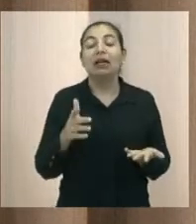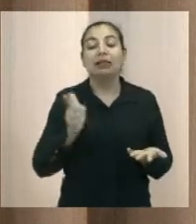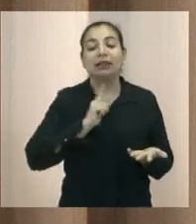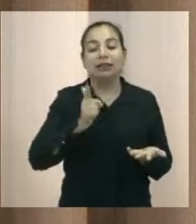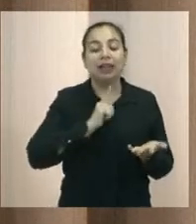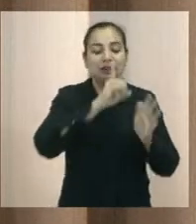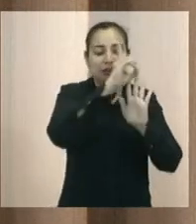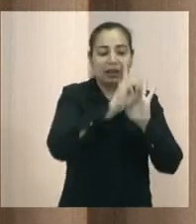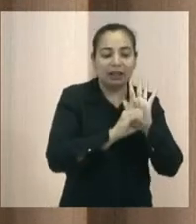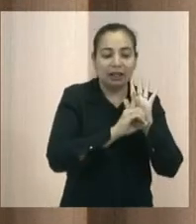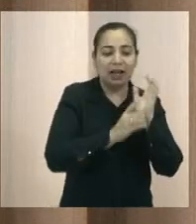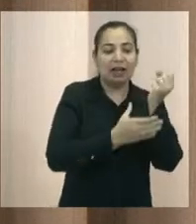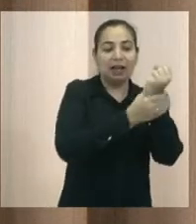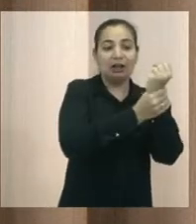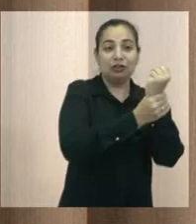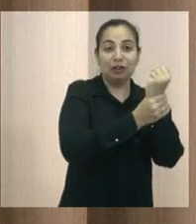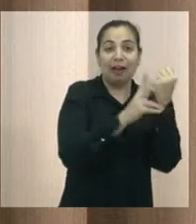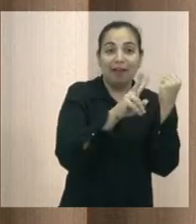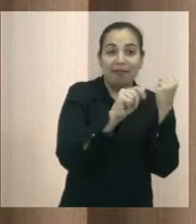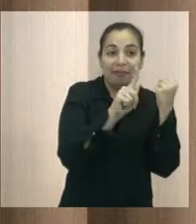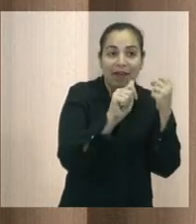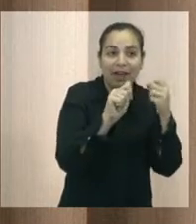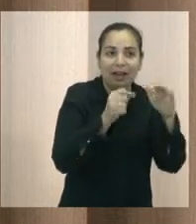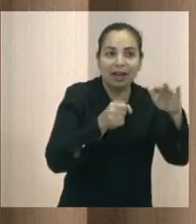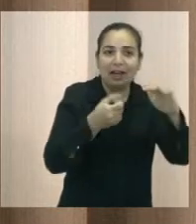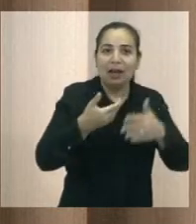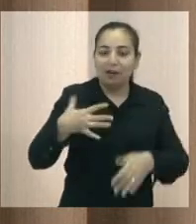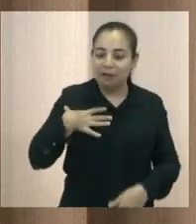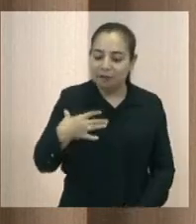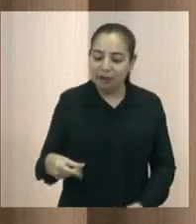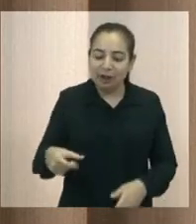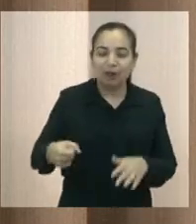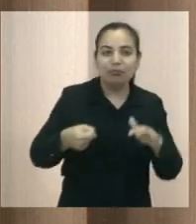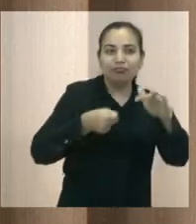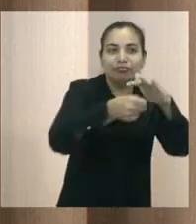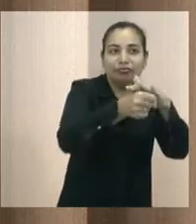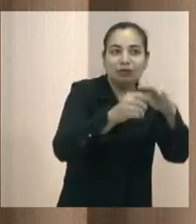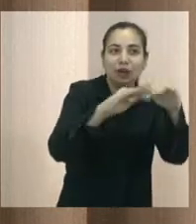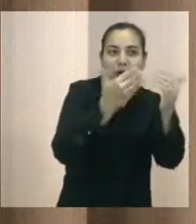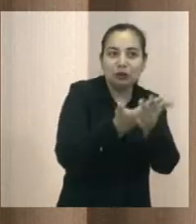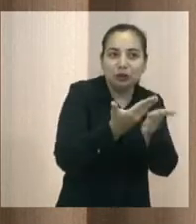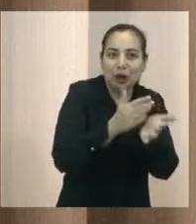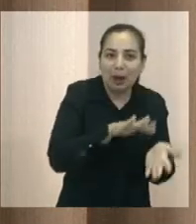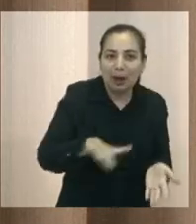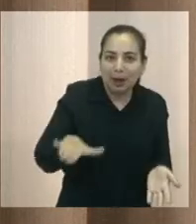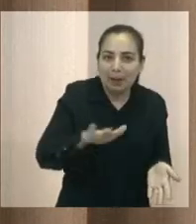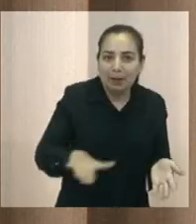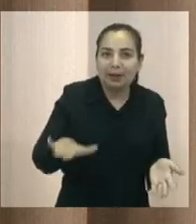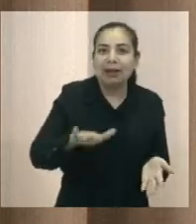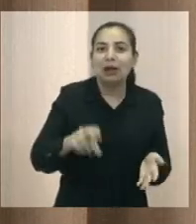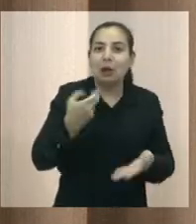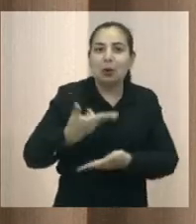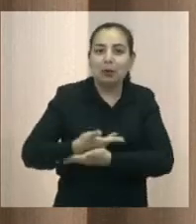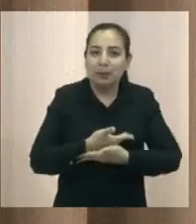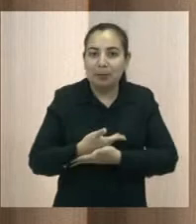direito a garantir uma vaga na creche, ao direito de garantir o recebimento de um medicamento, ou